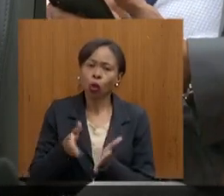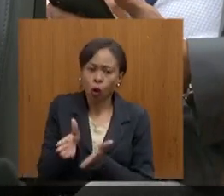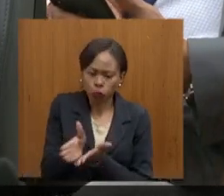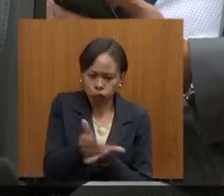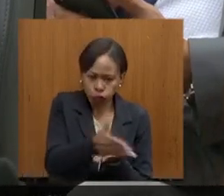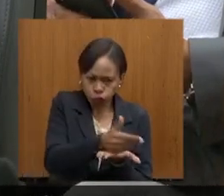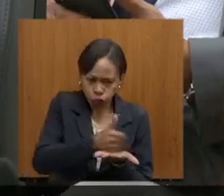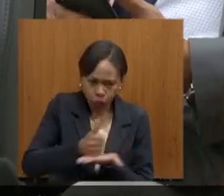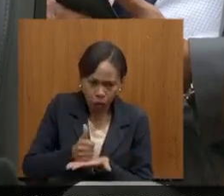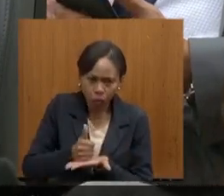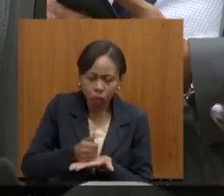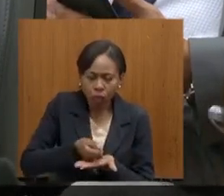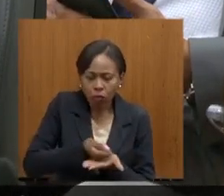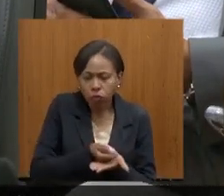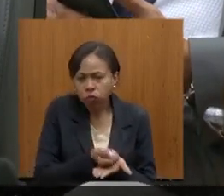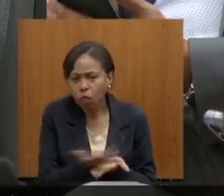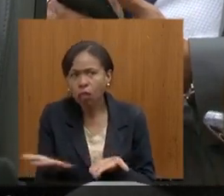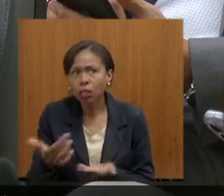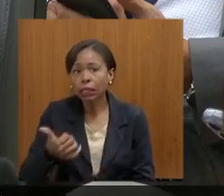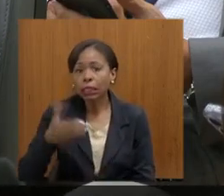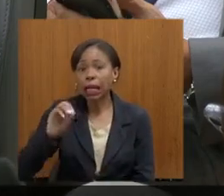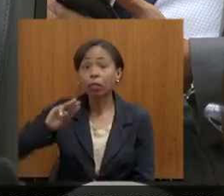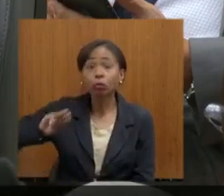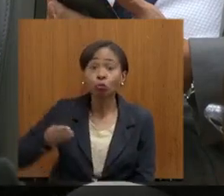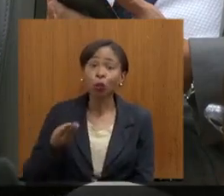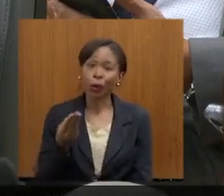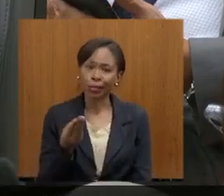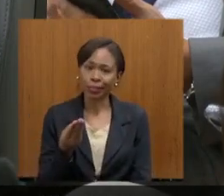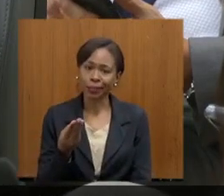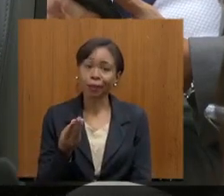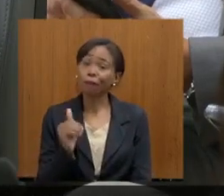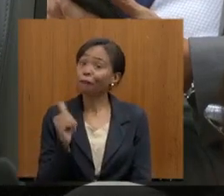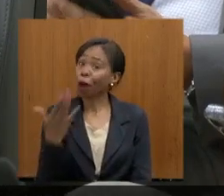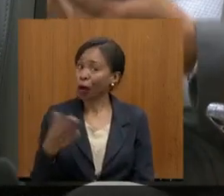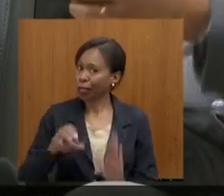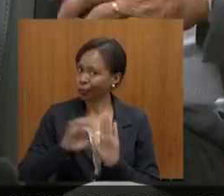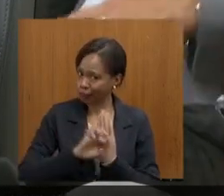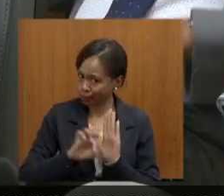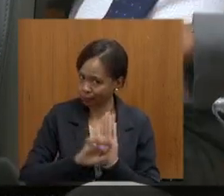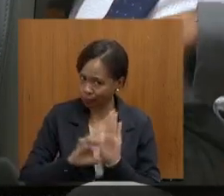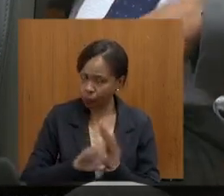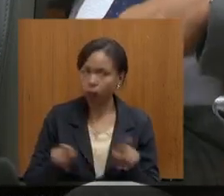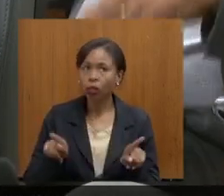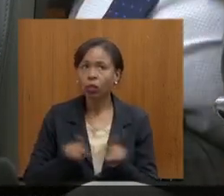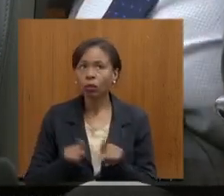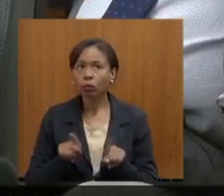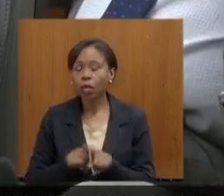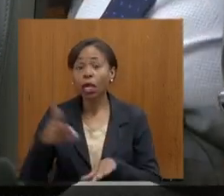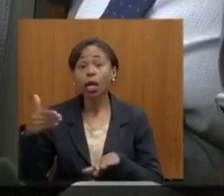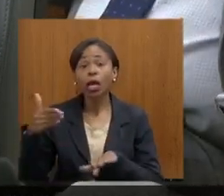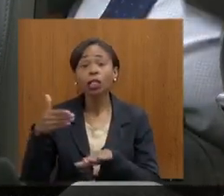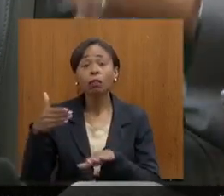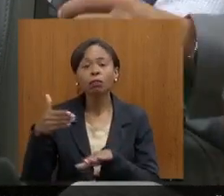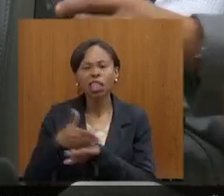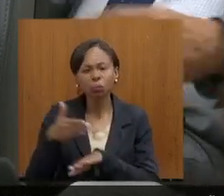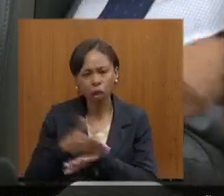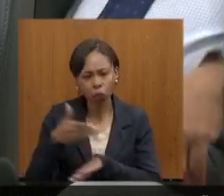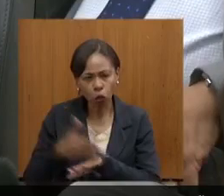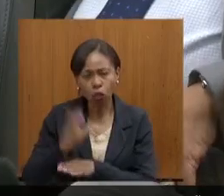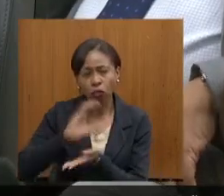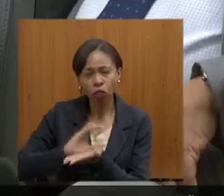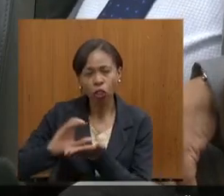do estatutário de 10 milhões de reais é um investimento em participações de